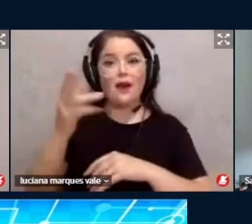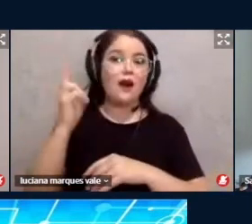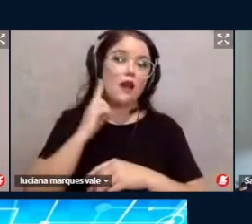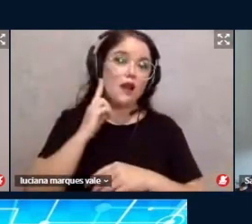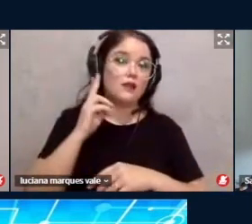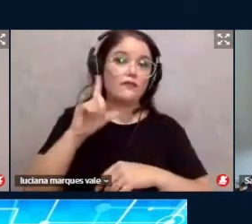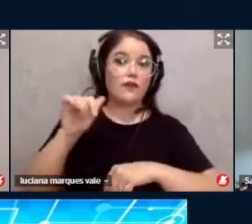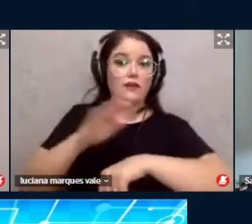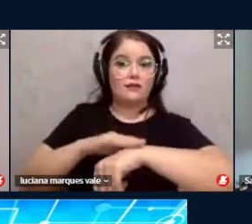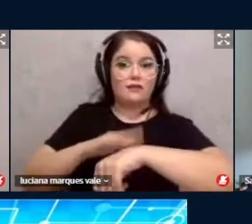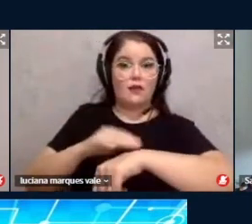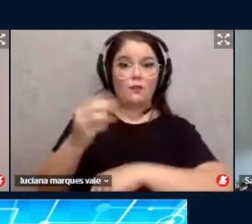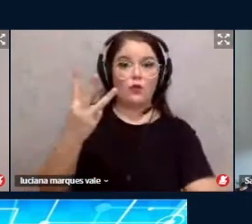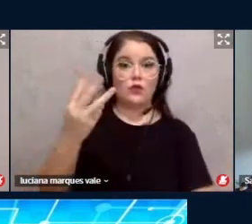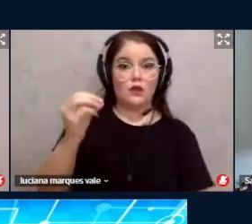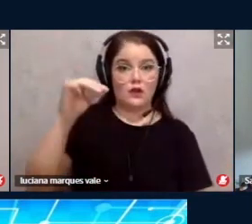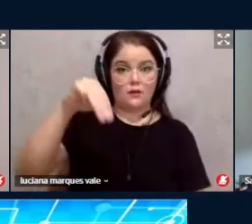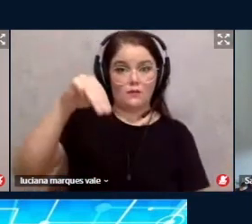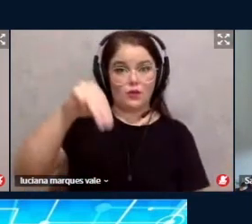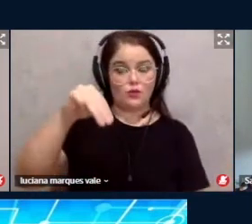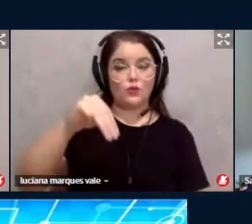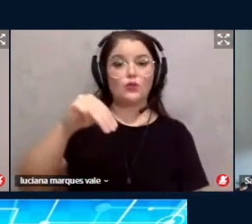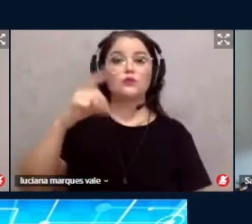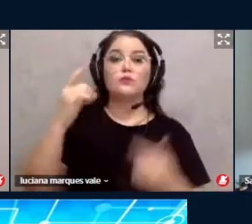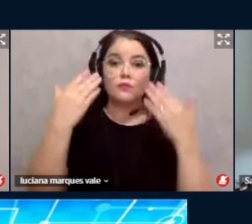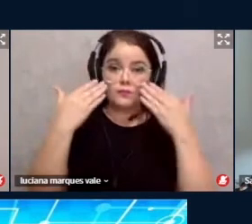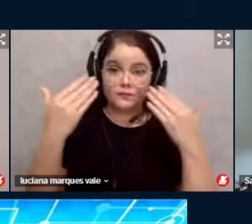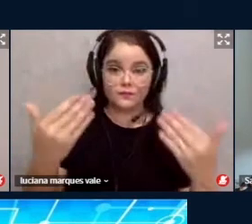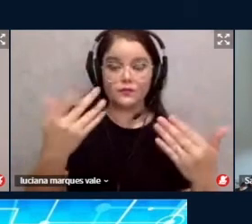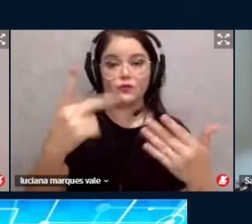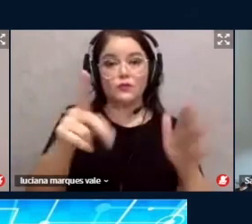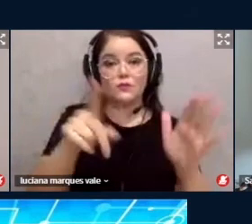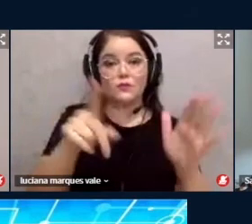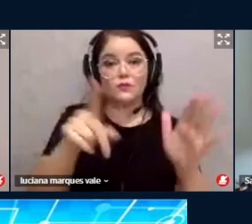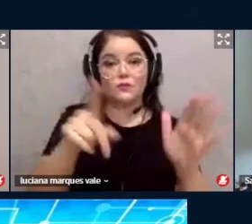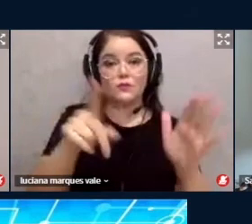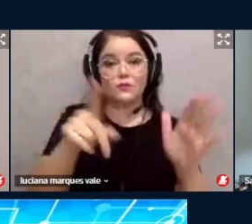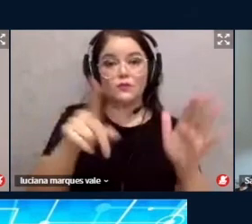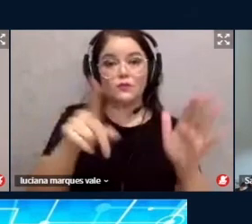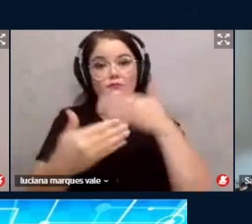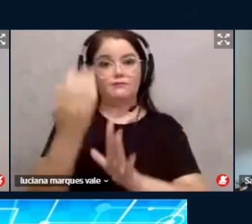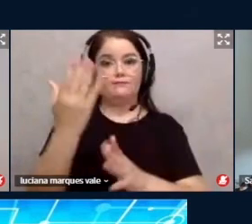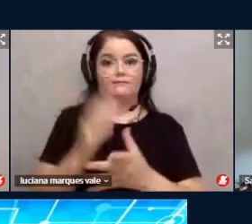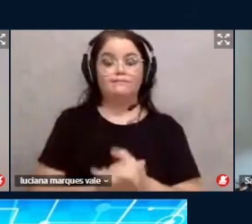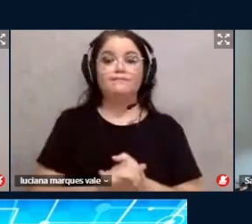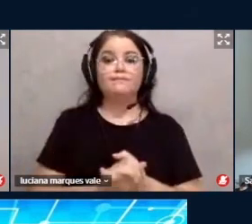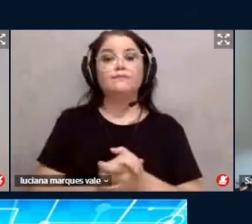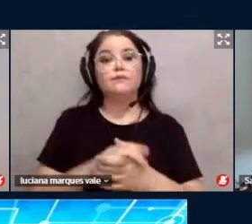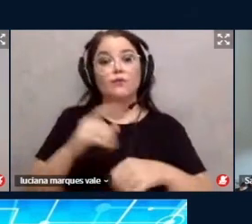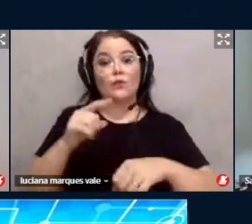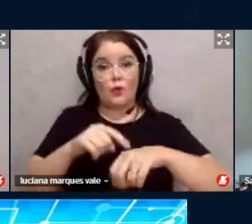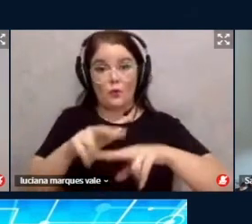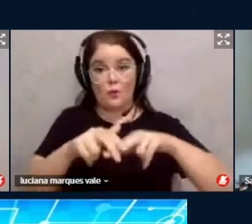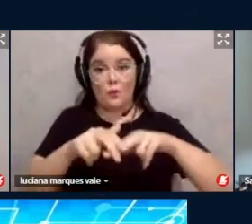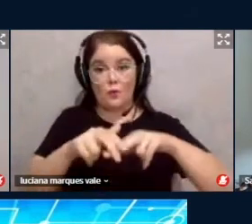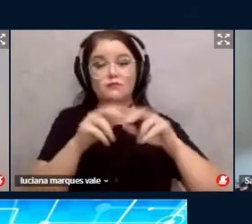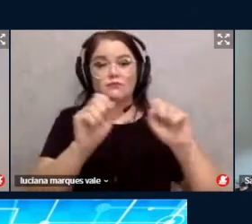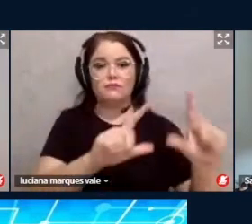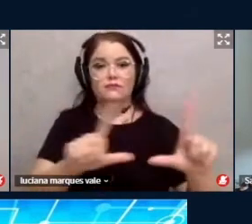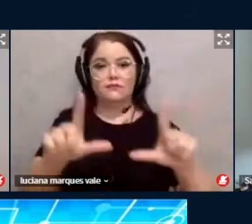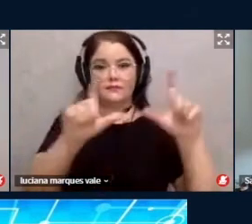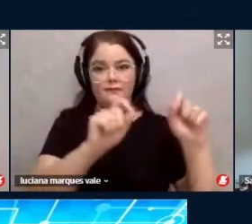terá 30 minutos para apresentar a pesquisa desenvolvida por meio de slides.